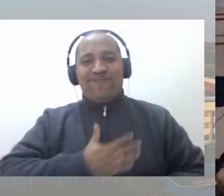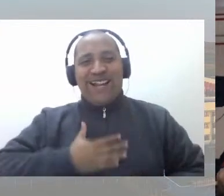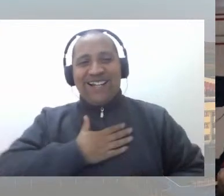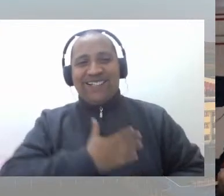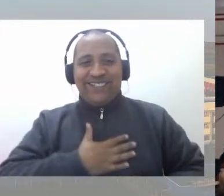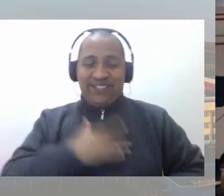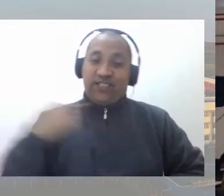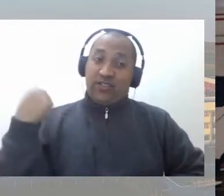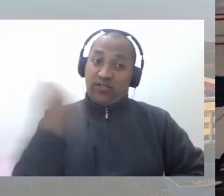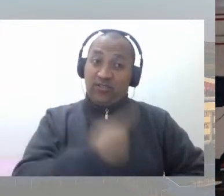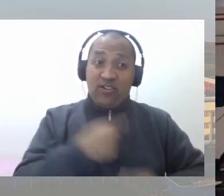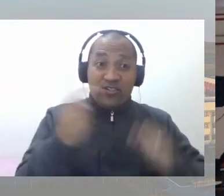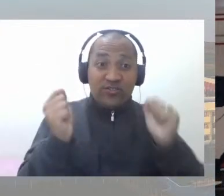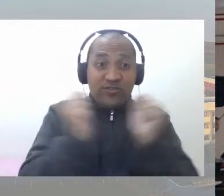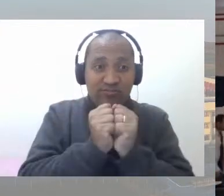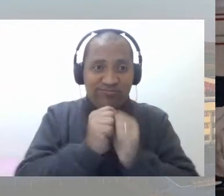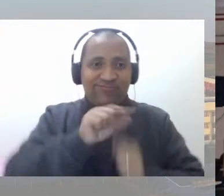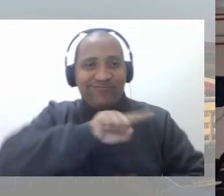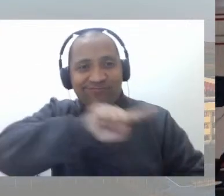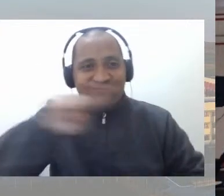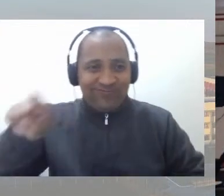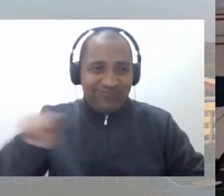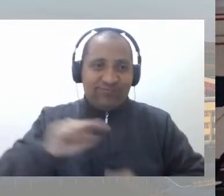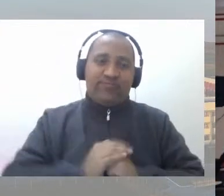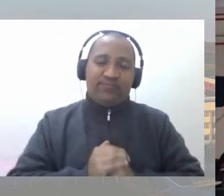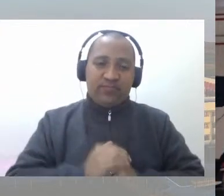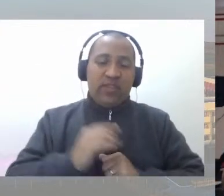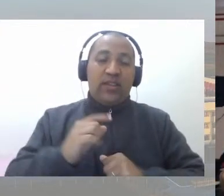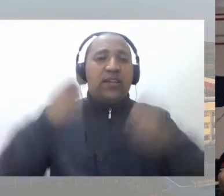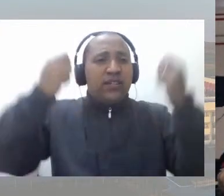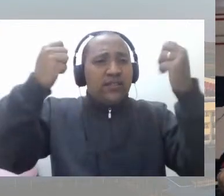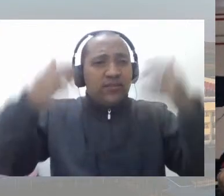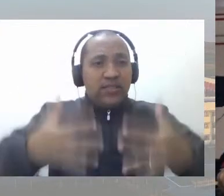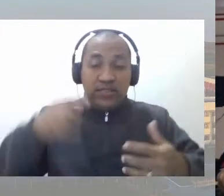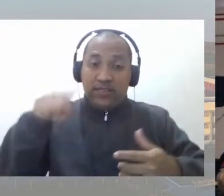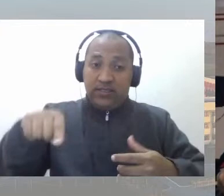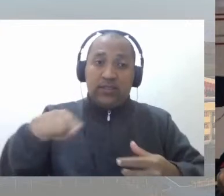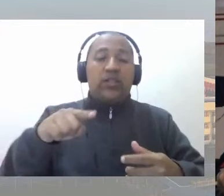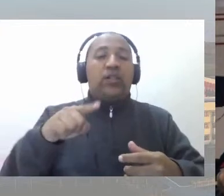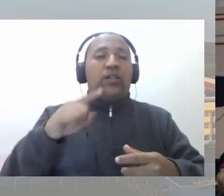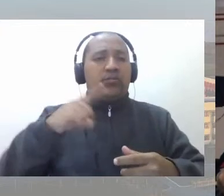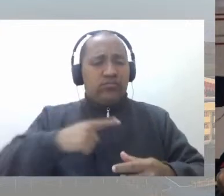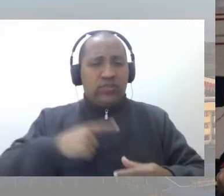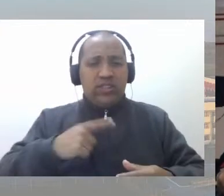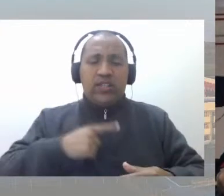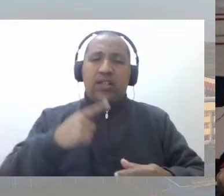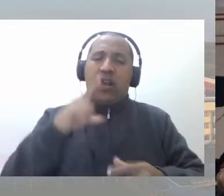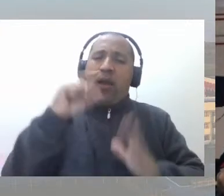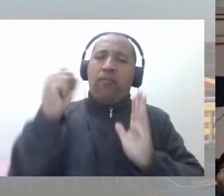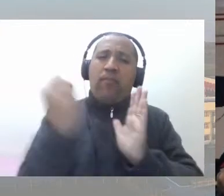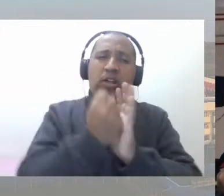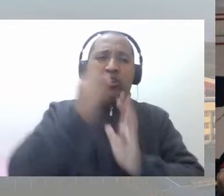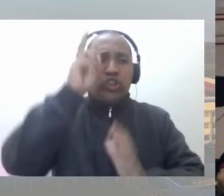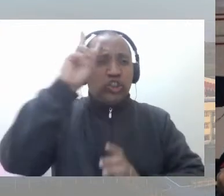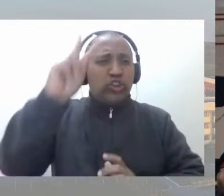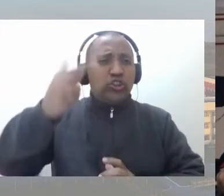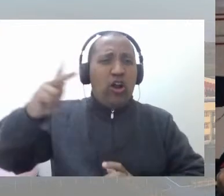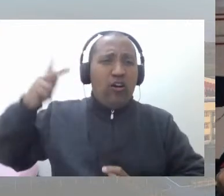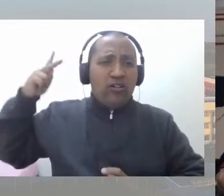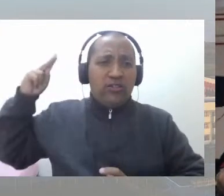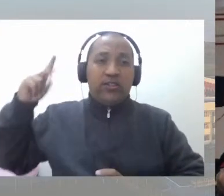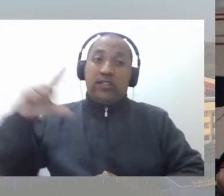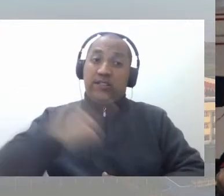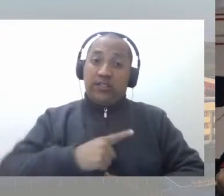vocês. Dizer que este Egrégio Conselho tem uma marca histórica nessa universidade de